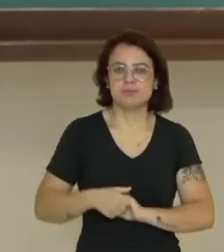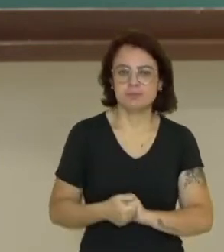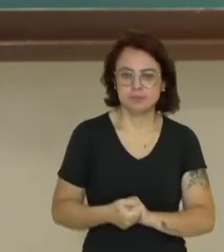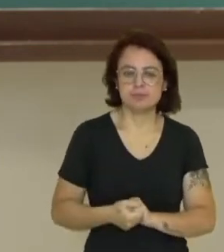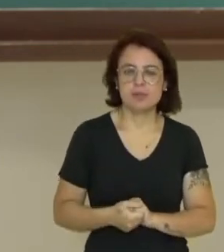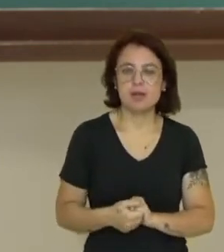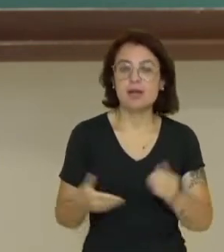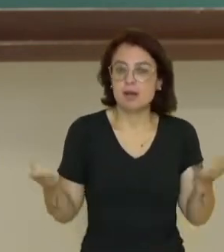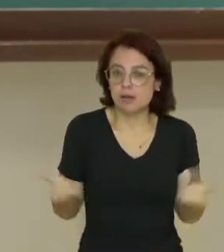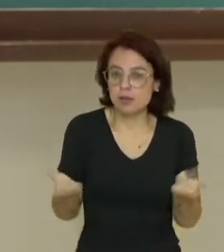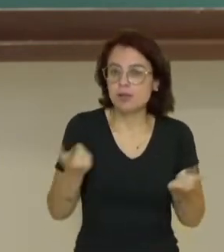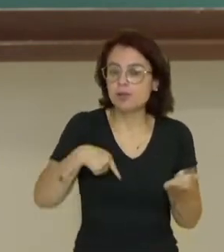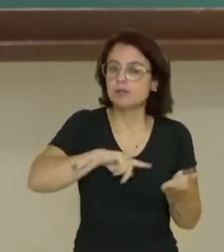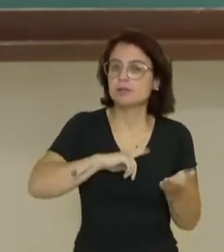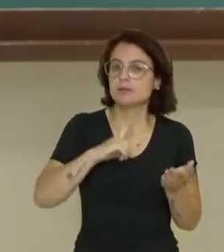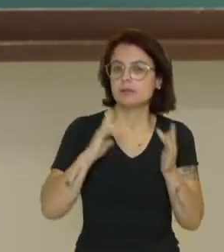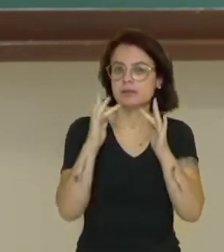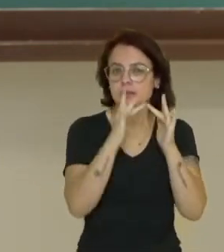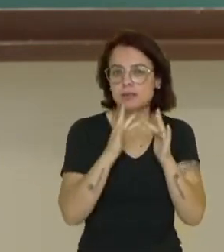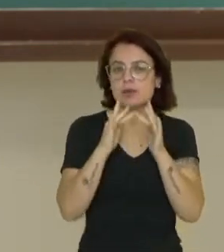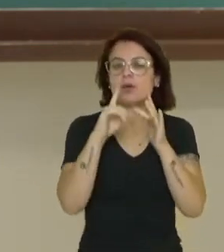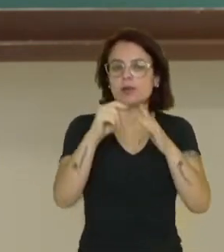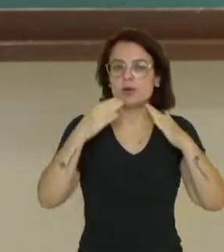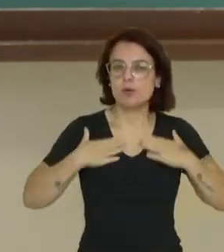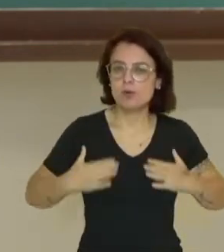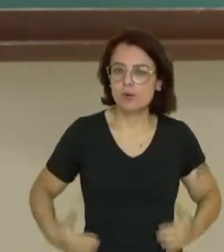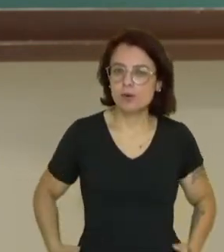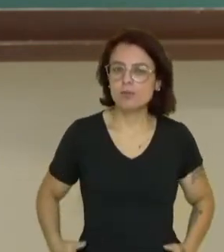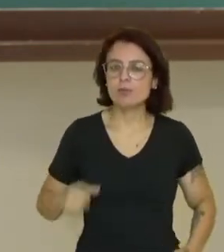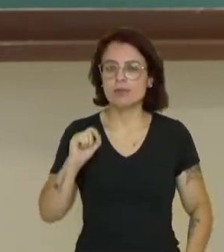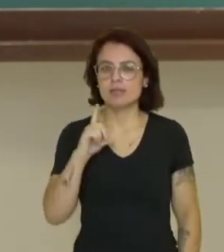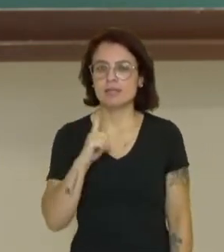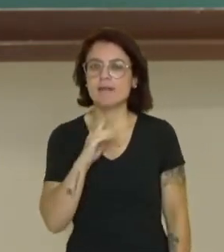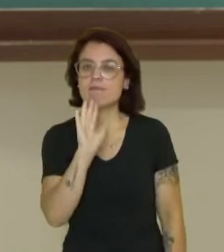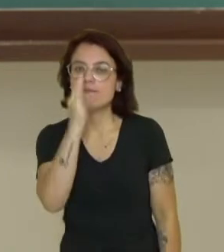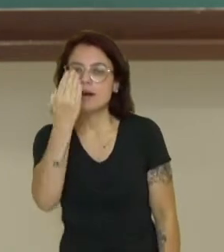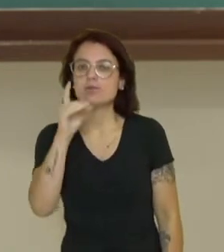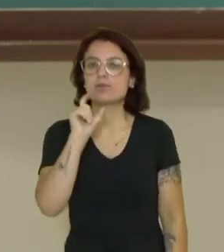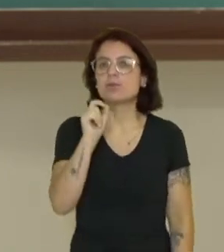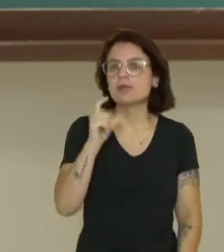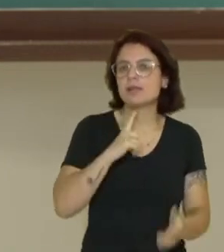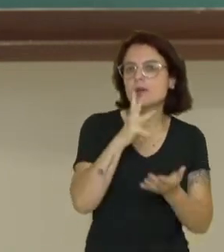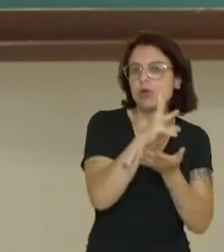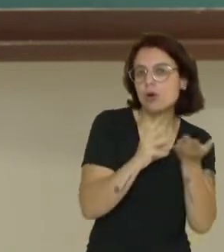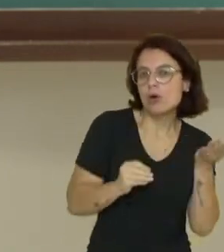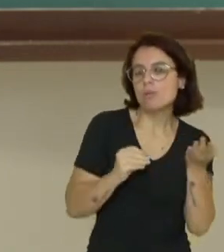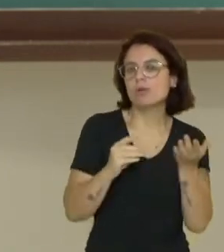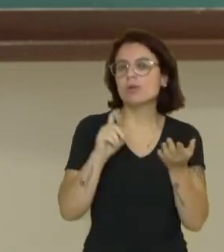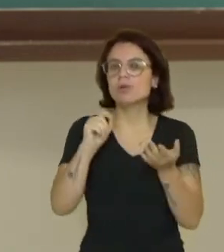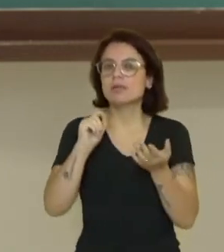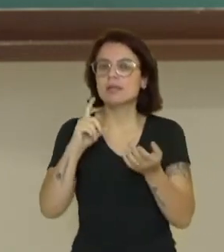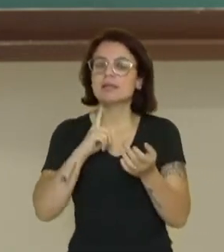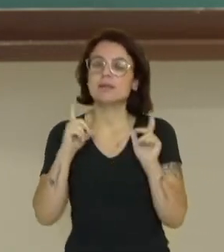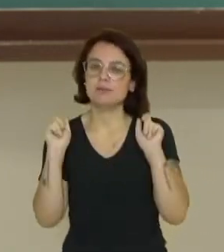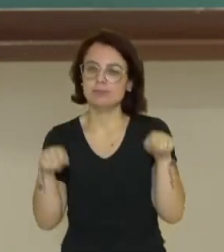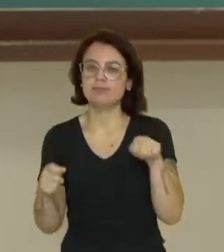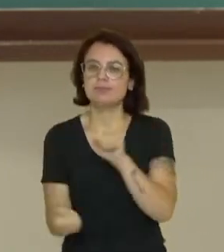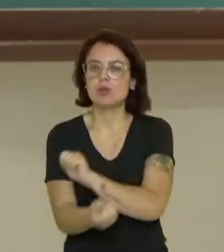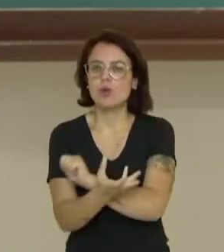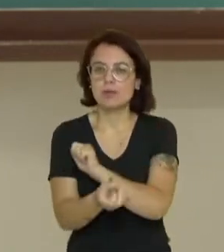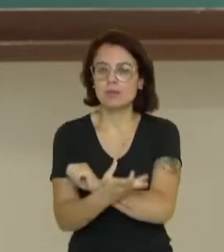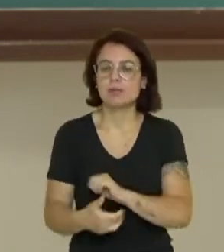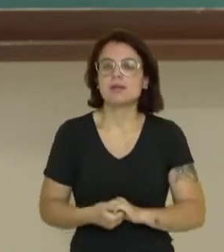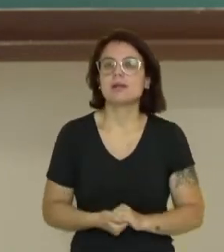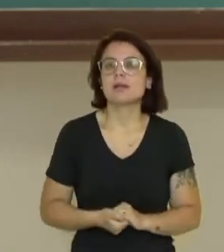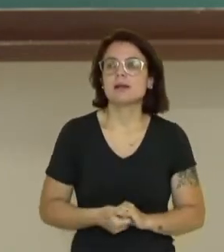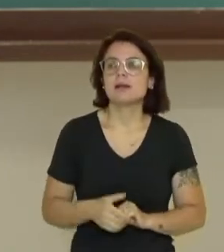gente já pode associar ao corpo, ao que é falso, ao que é cópia, ao que é corrompido. E há o